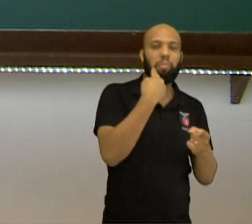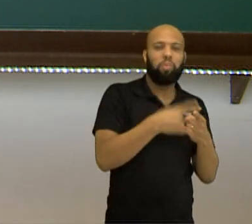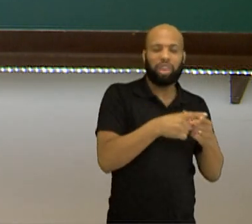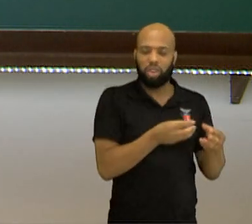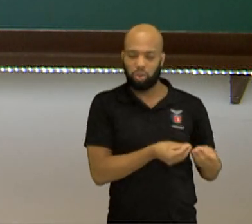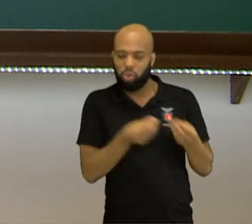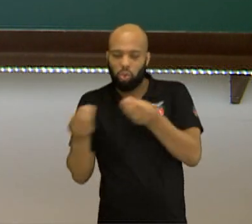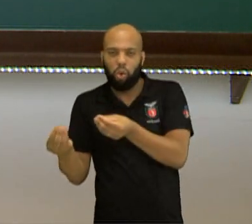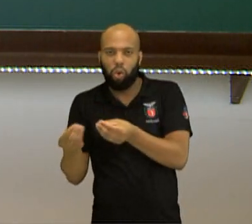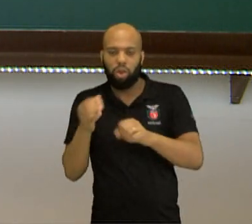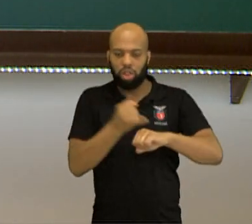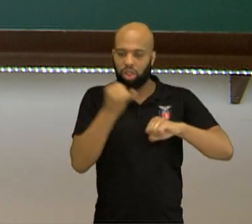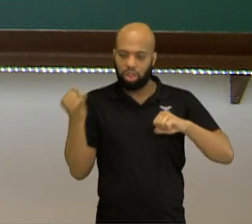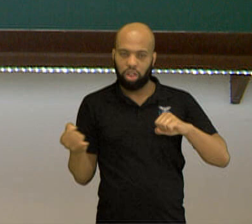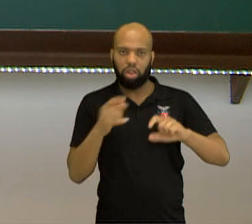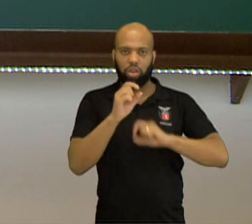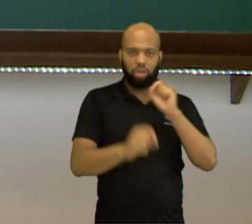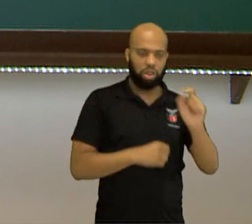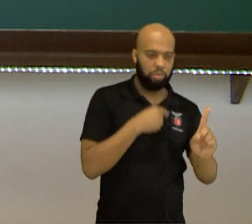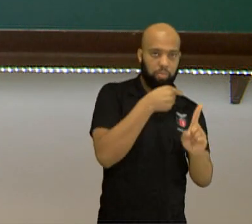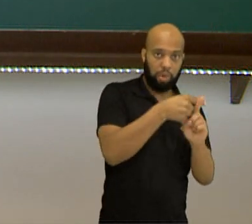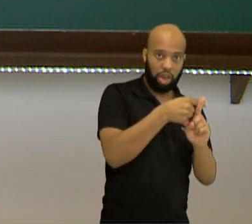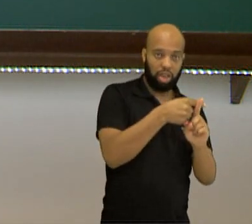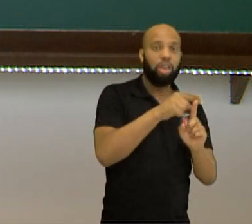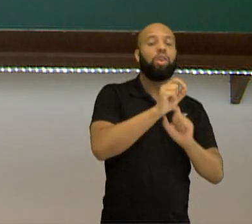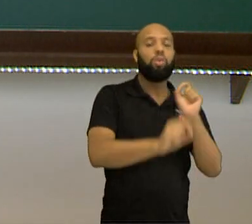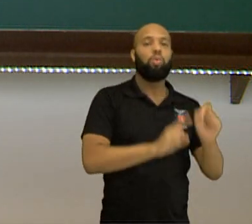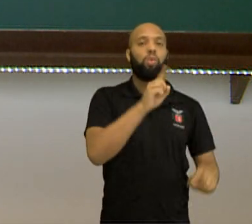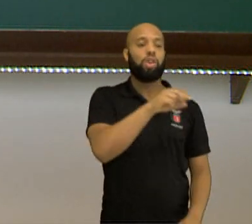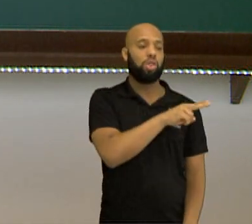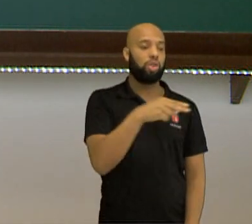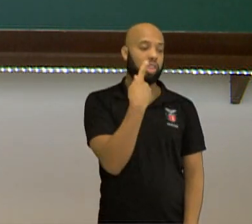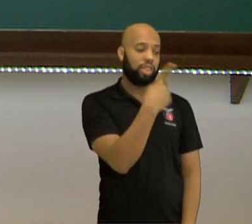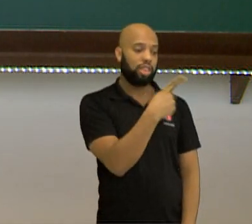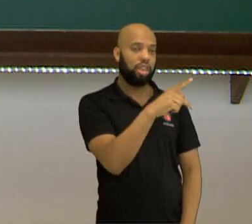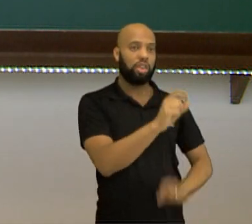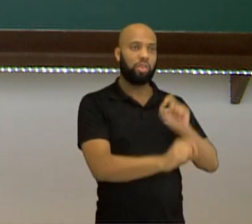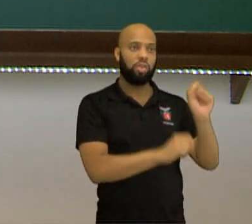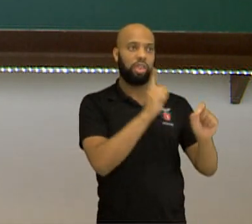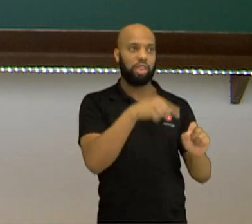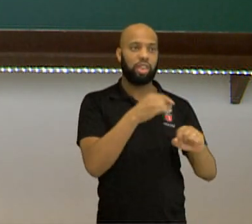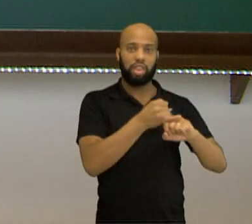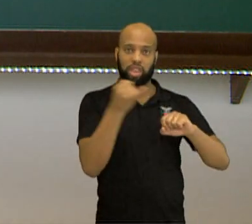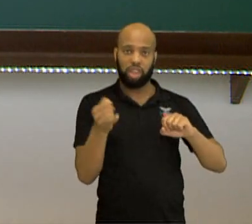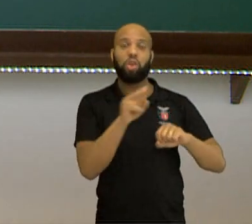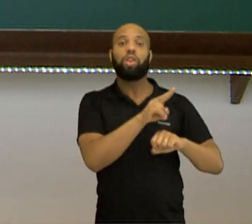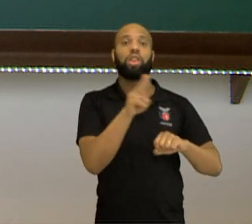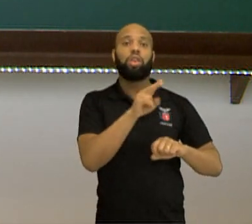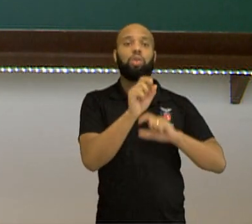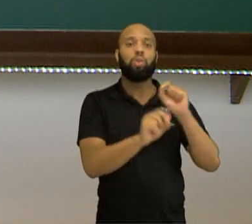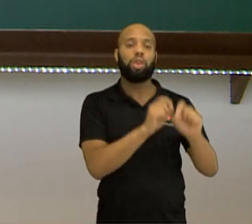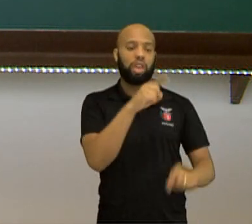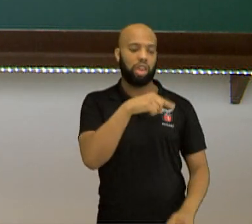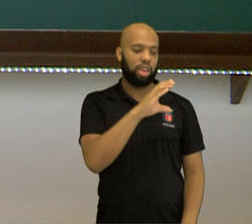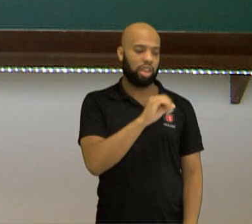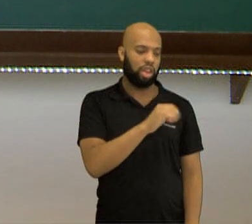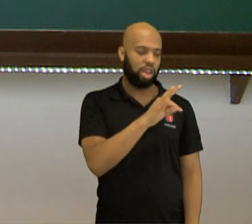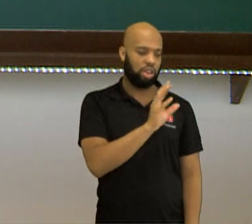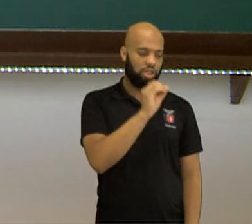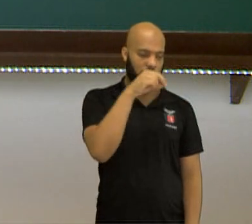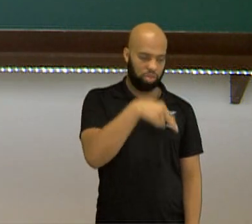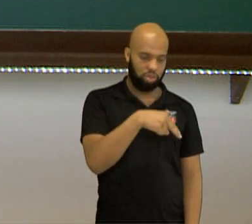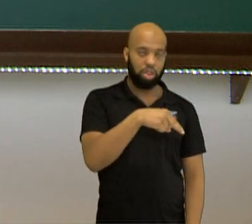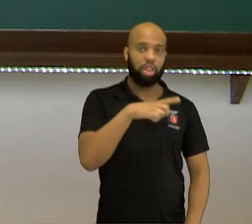1 elétron e ficou com carga positiva maior, eu chamo de íon positivo, também chamado de íon cátion. No